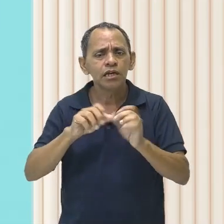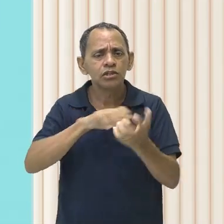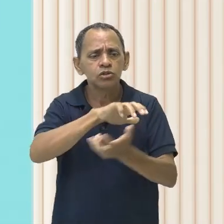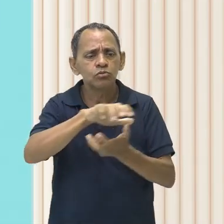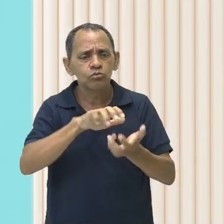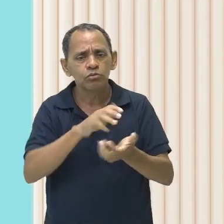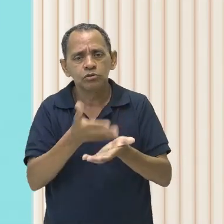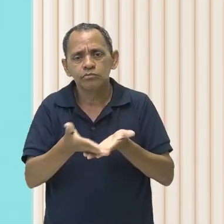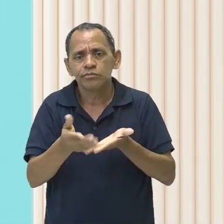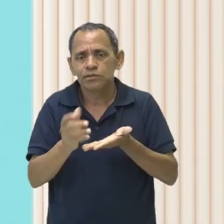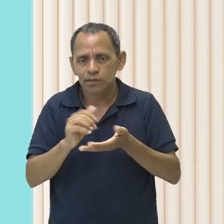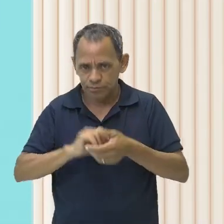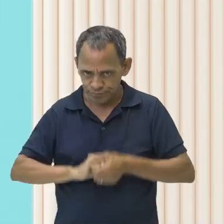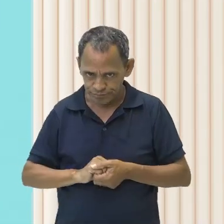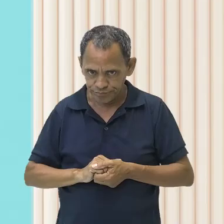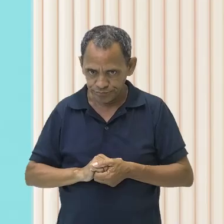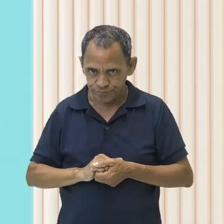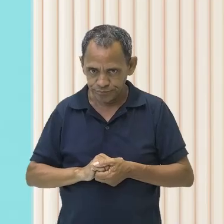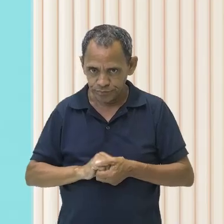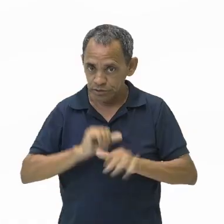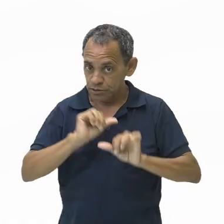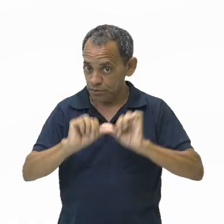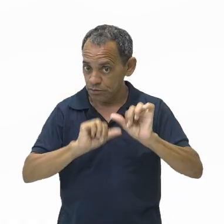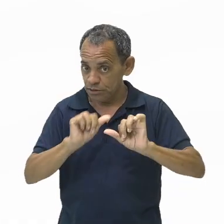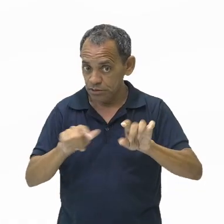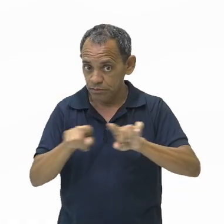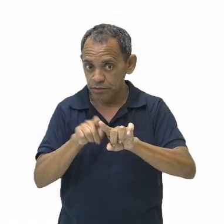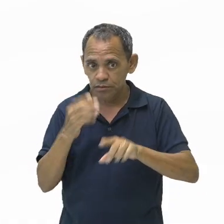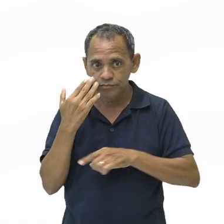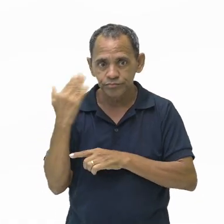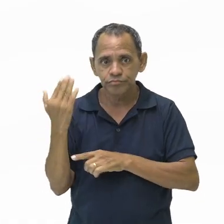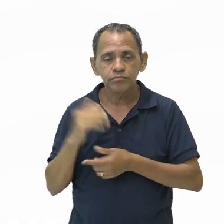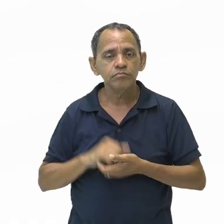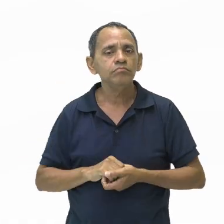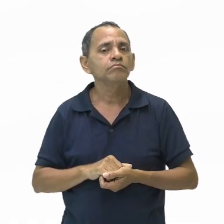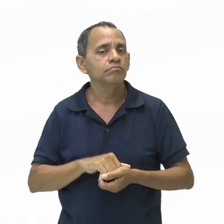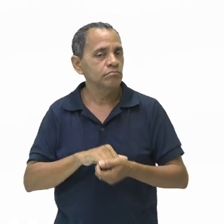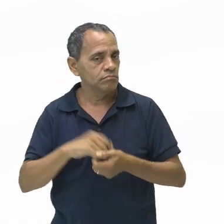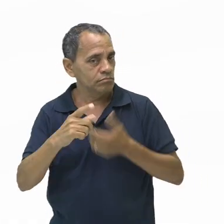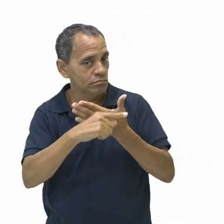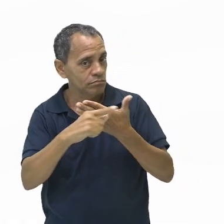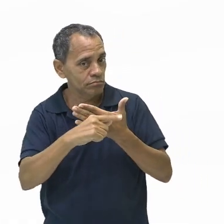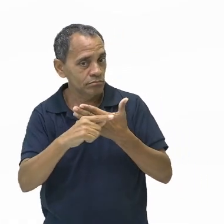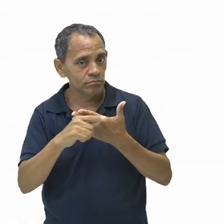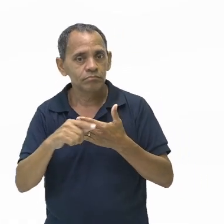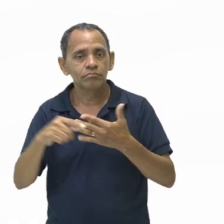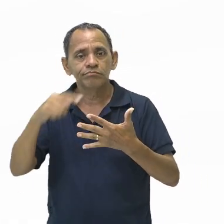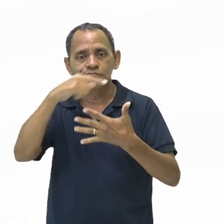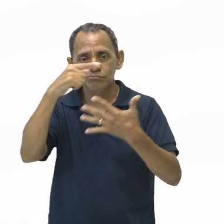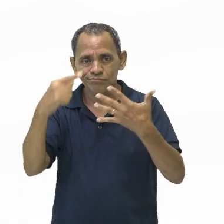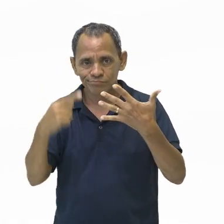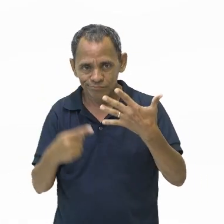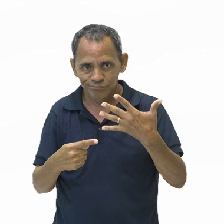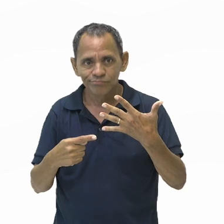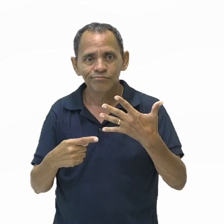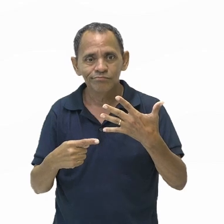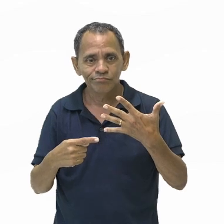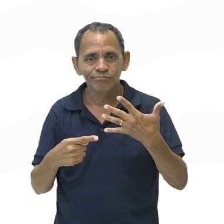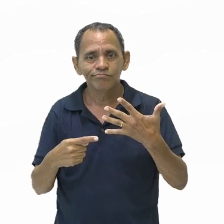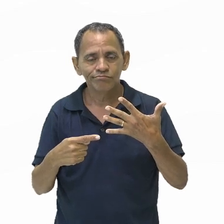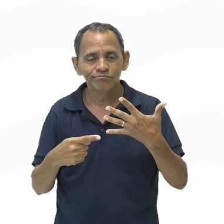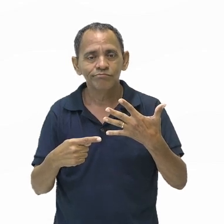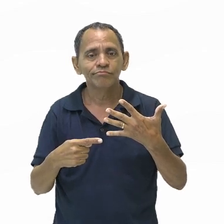iniciar, né, fazendo essa transição? Vamos verificar alguns autores, olha só. Nós temos Euclides da Cunha com Os